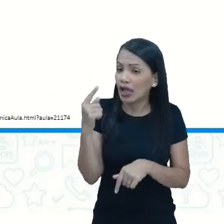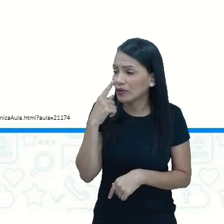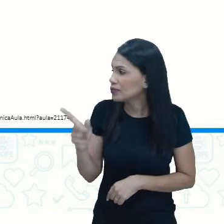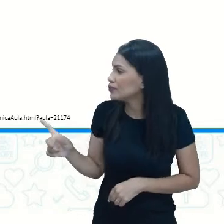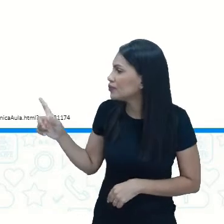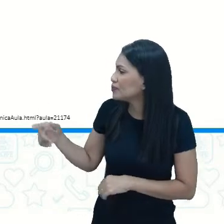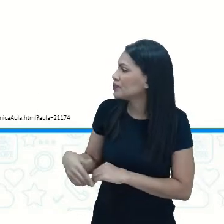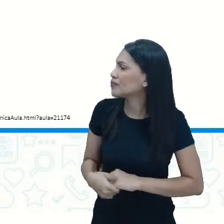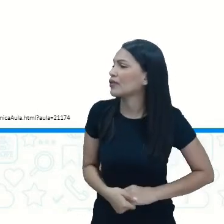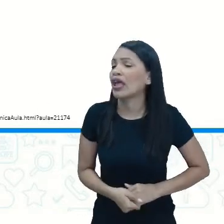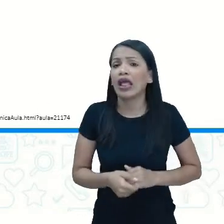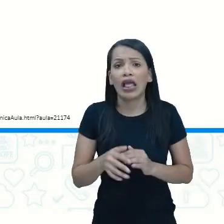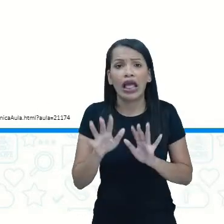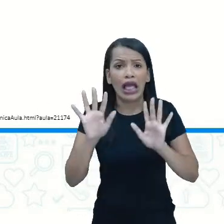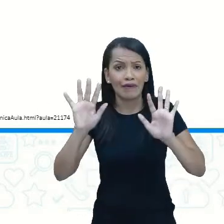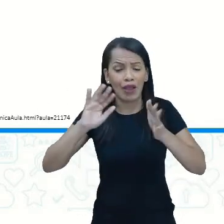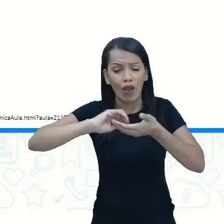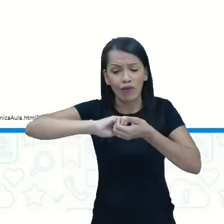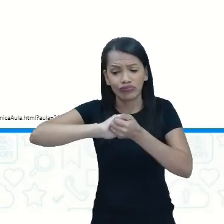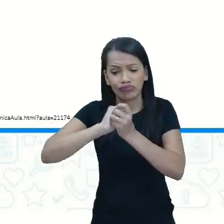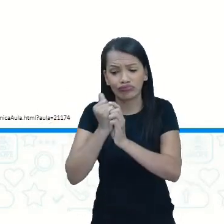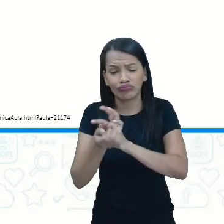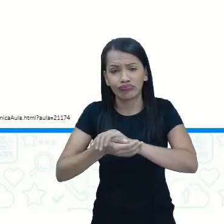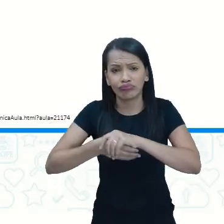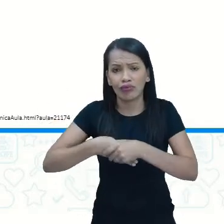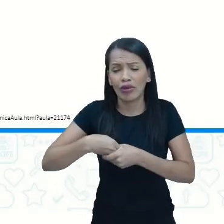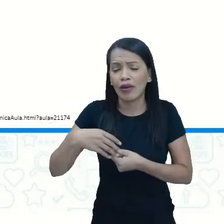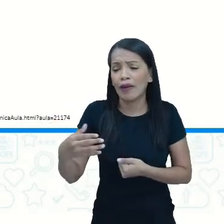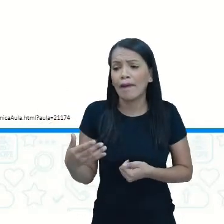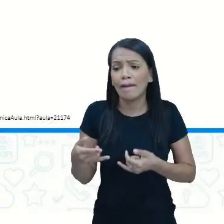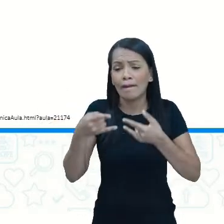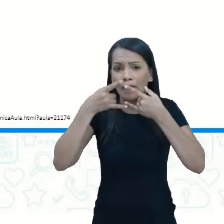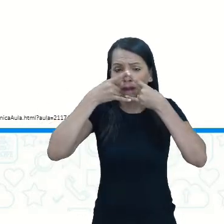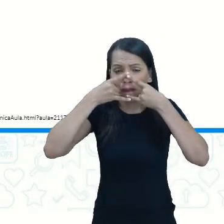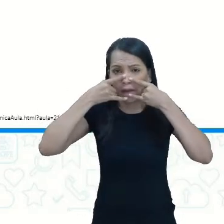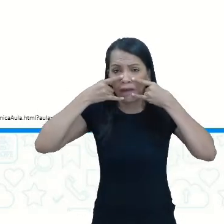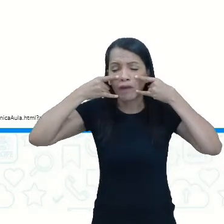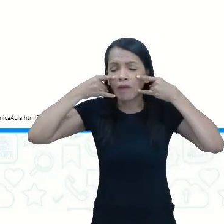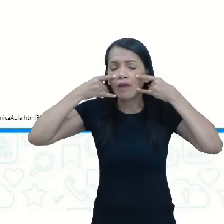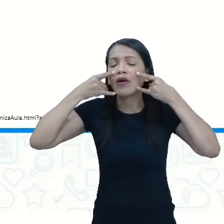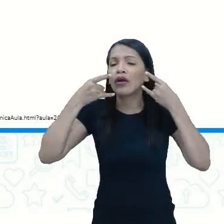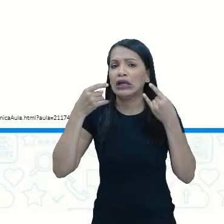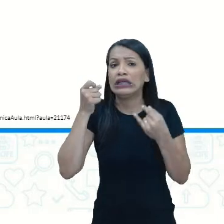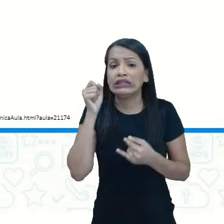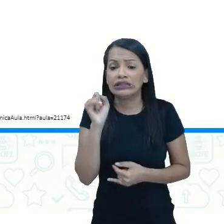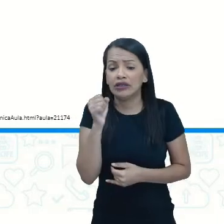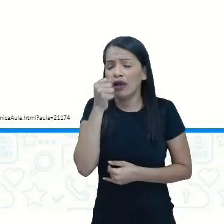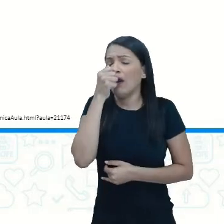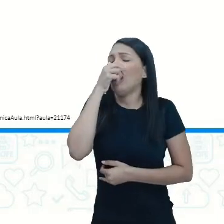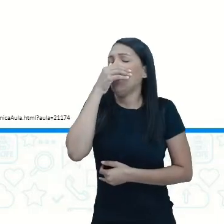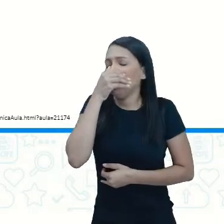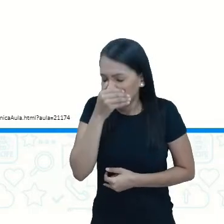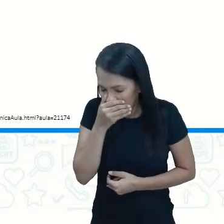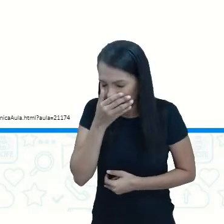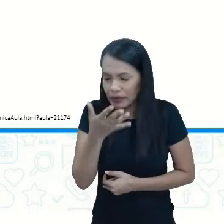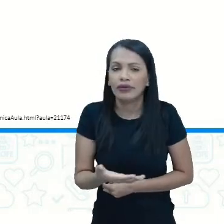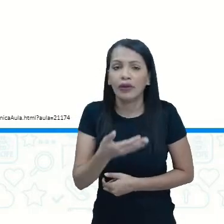Lave as mãos, tape o nariz e a boca quando espirrar ou tossir,